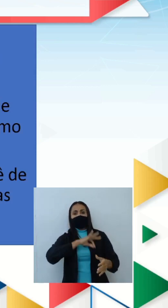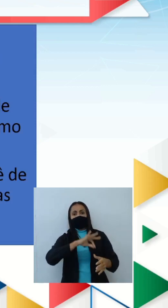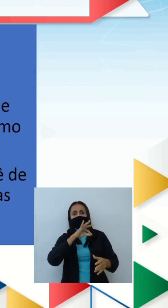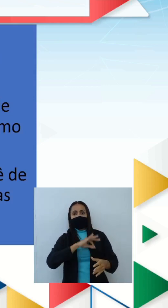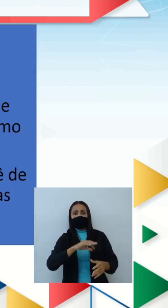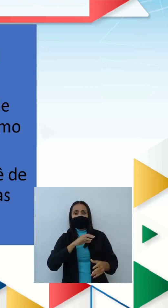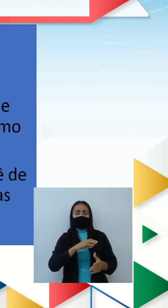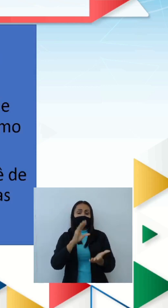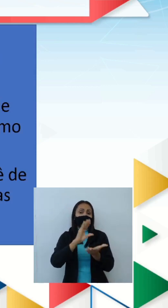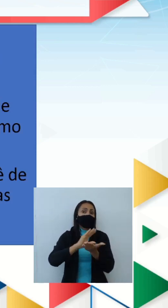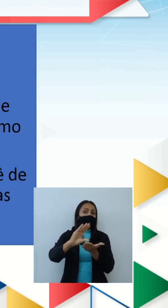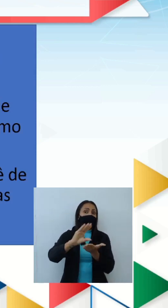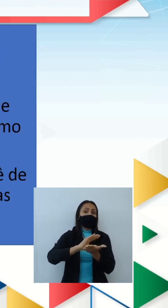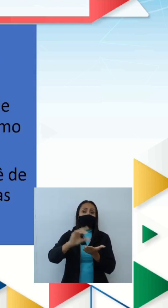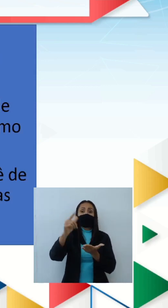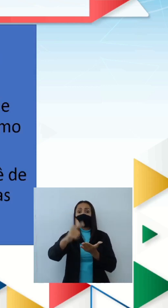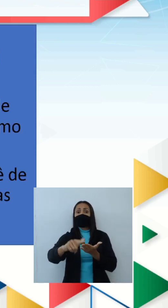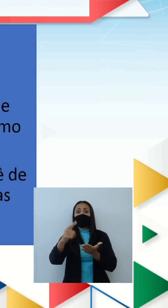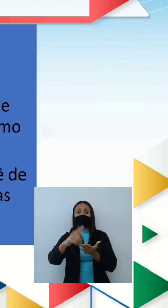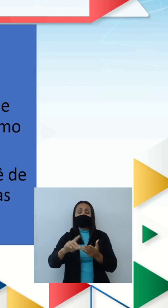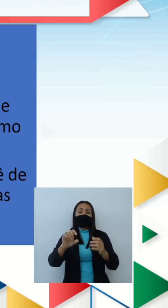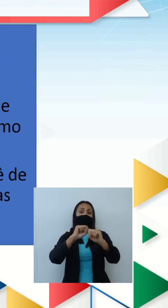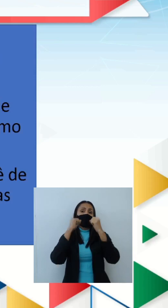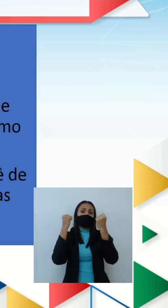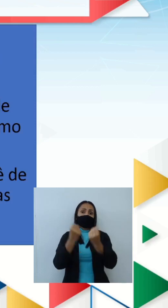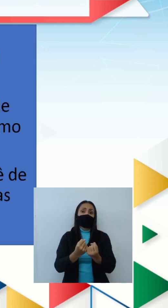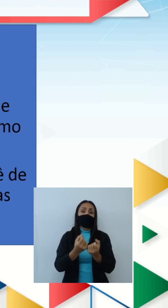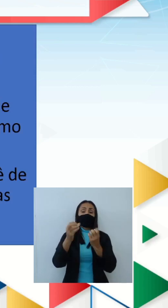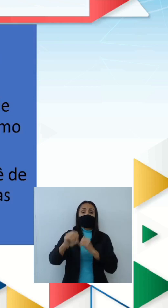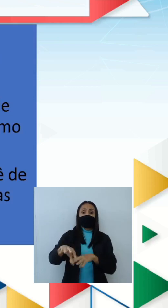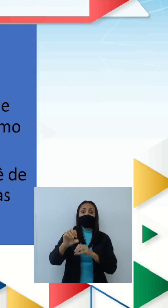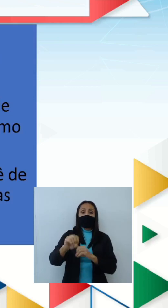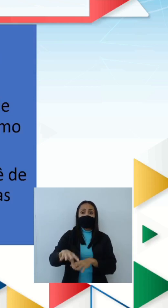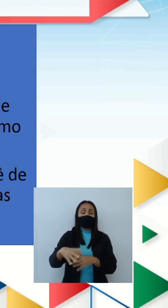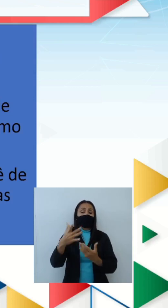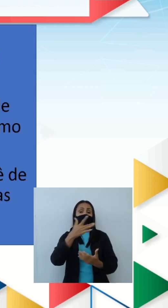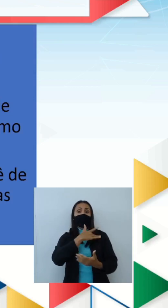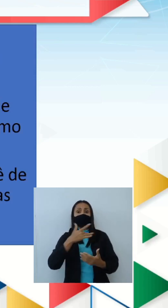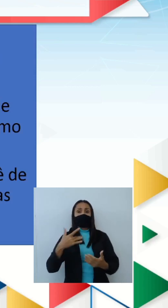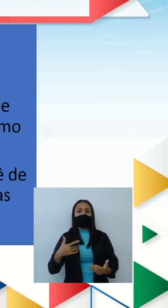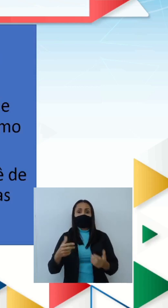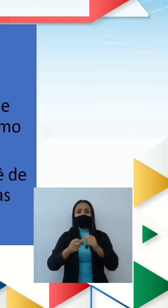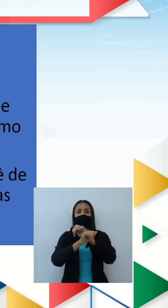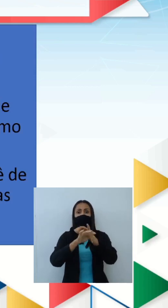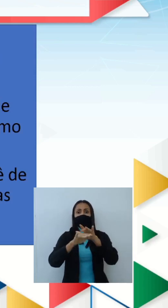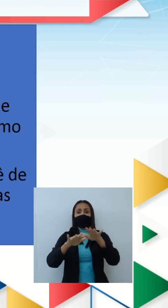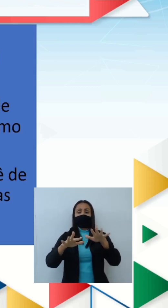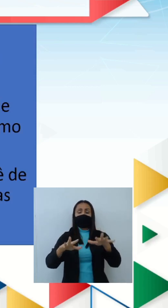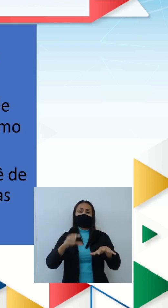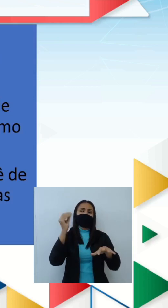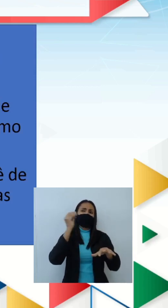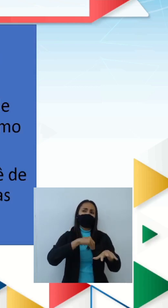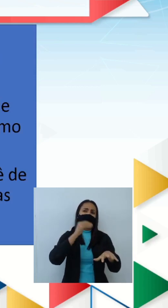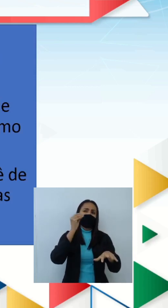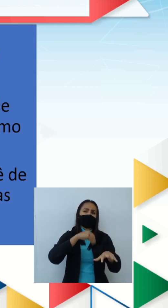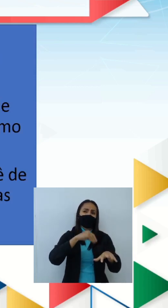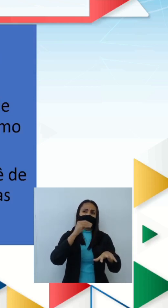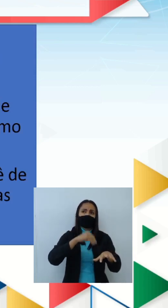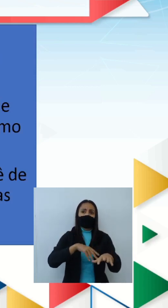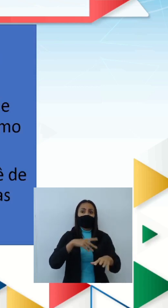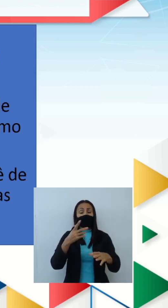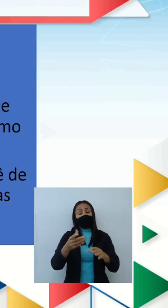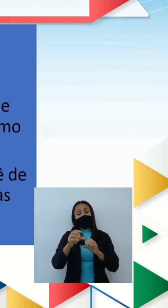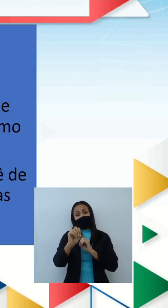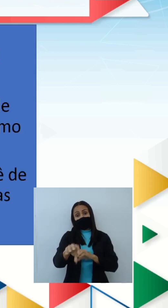social, como educação e saúde. Se está uma má distribuição em renda no requisito educação